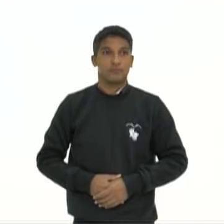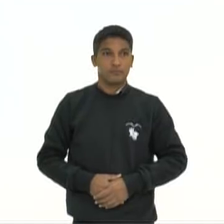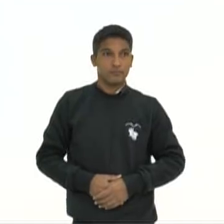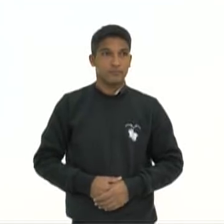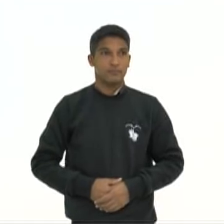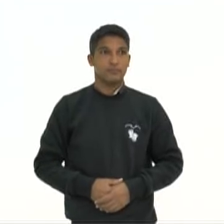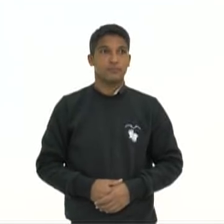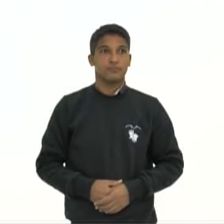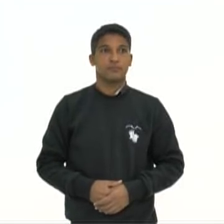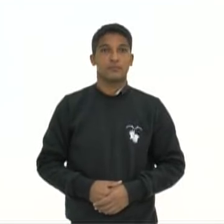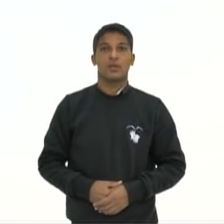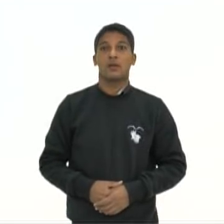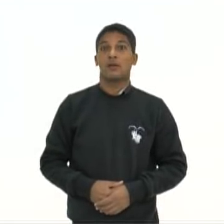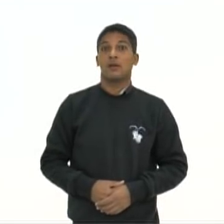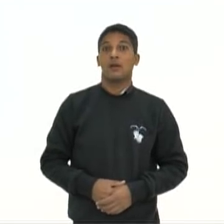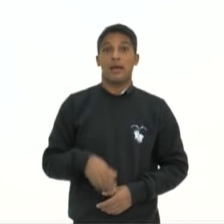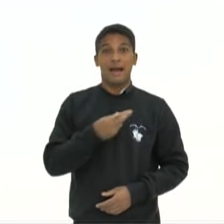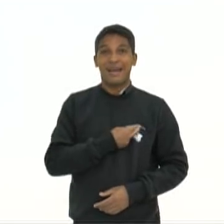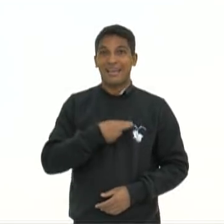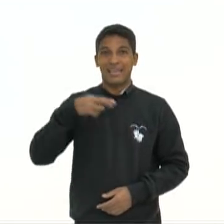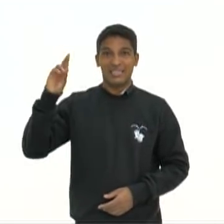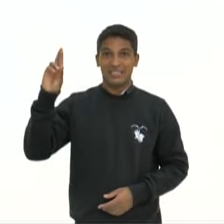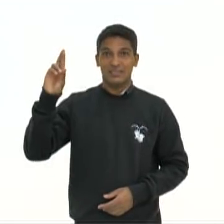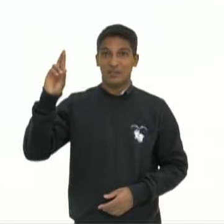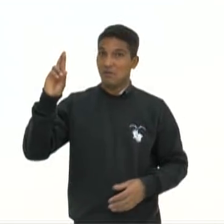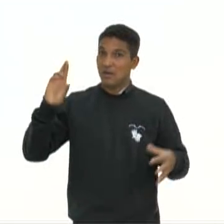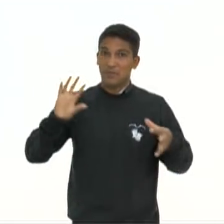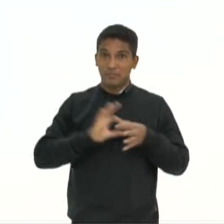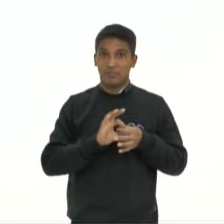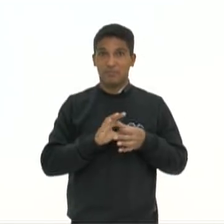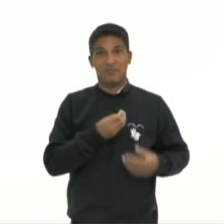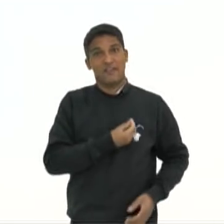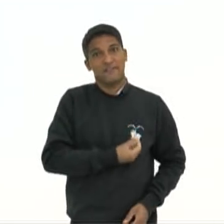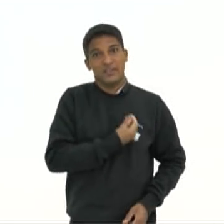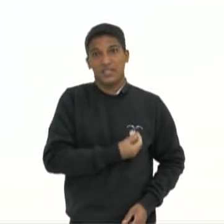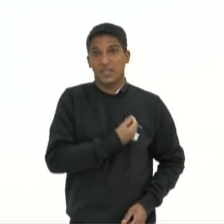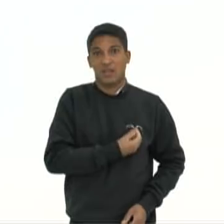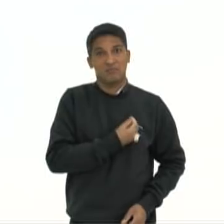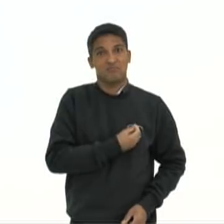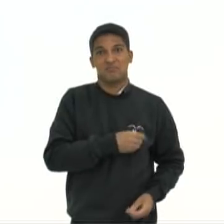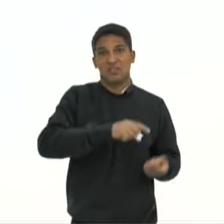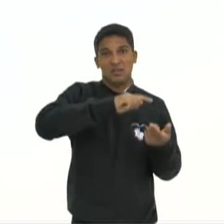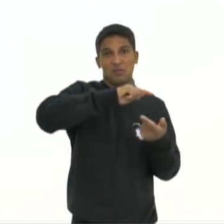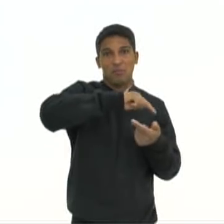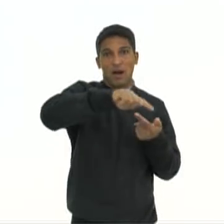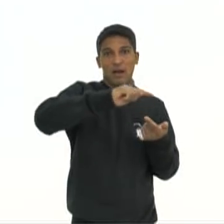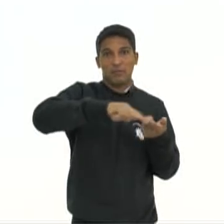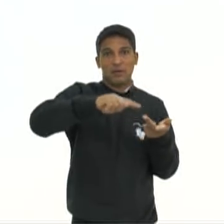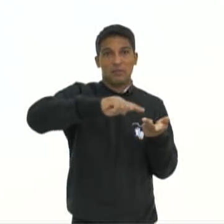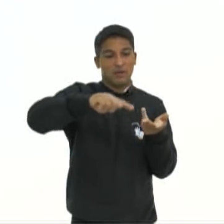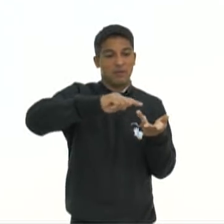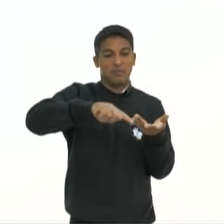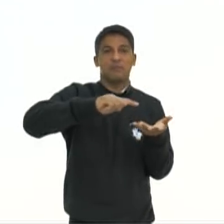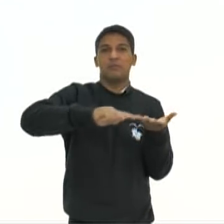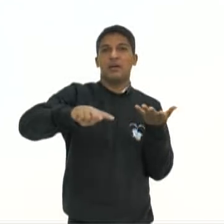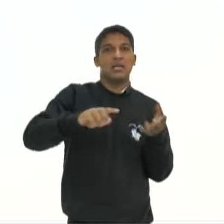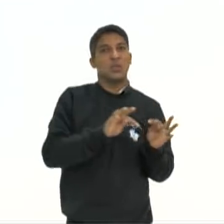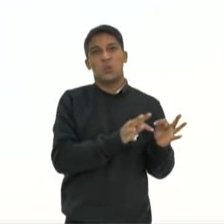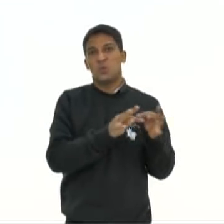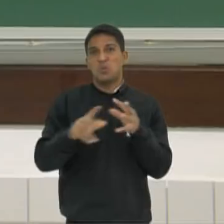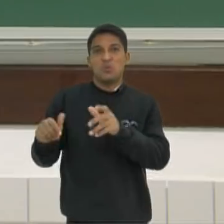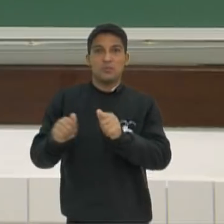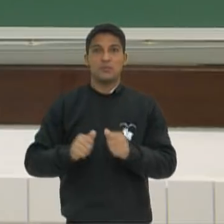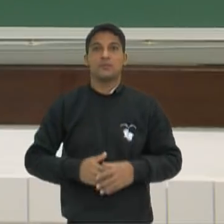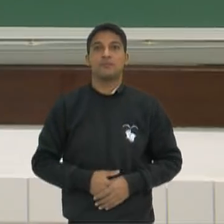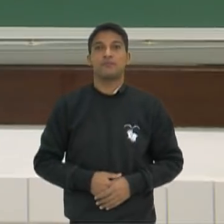motivo religioso para acontecerem. Então, novamente a gente vê que esses princípios de